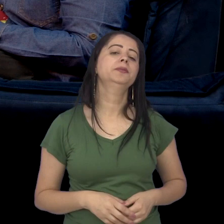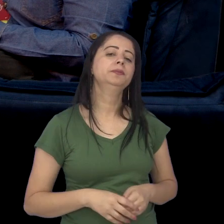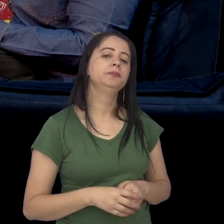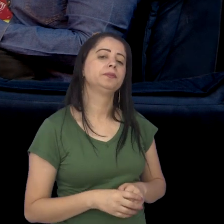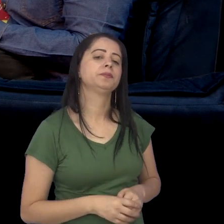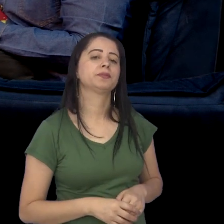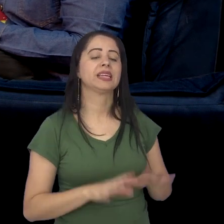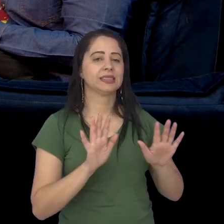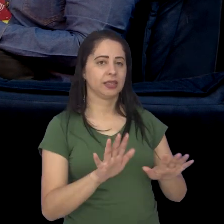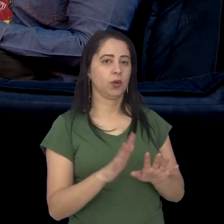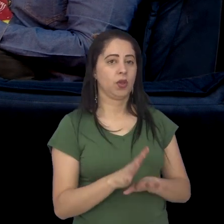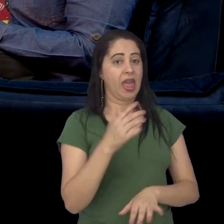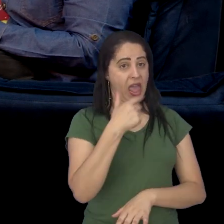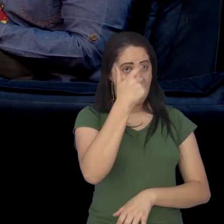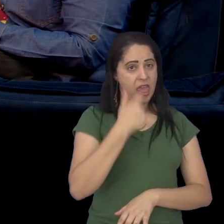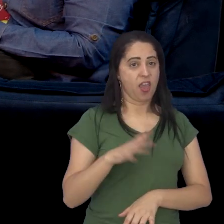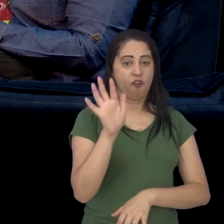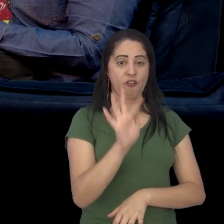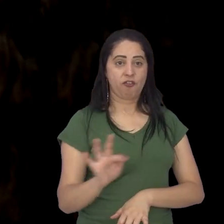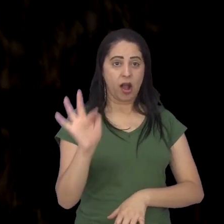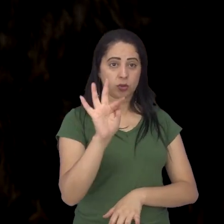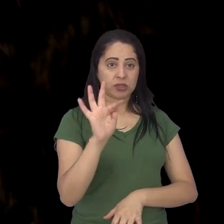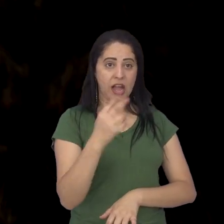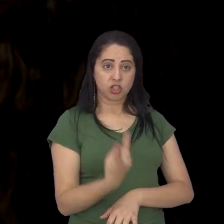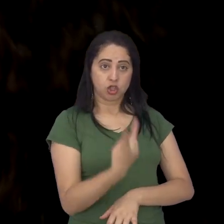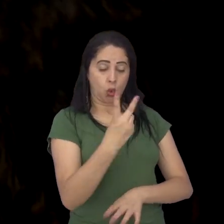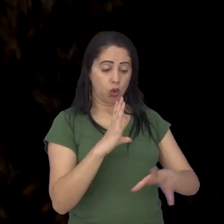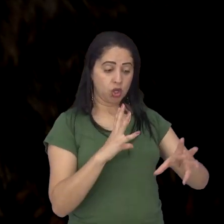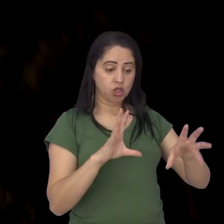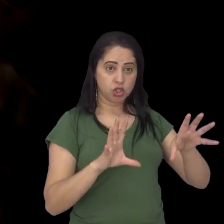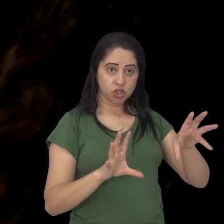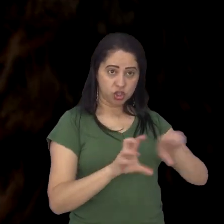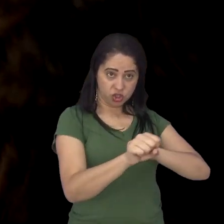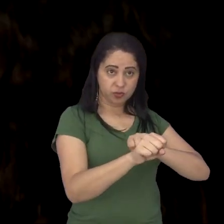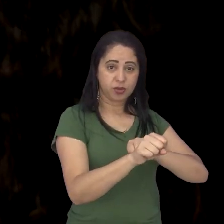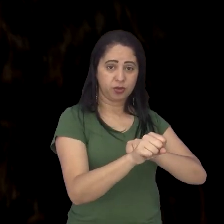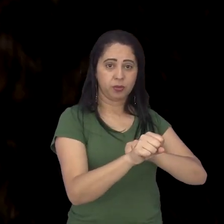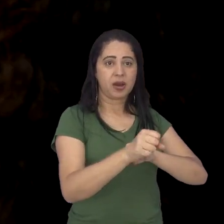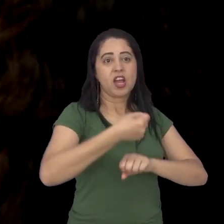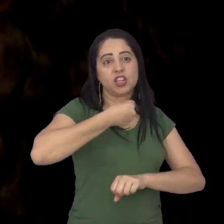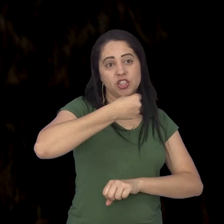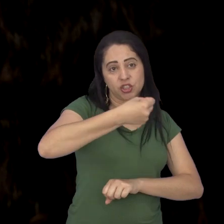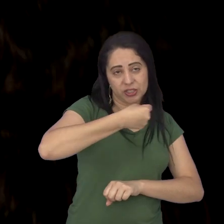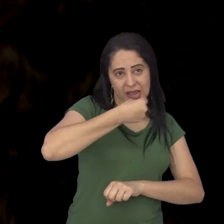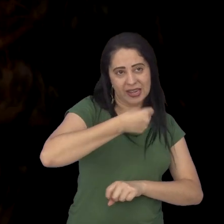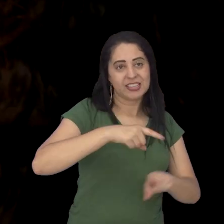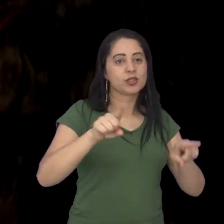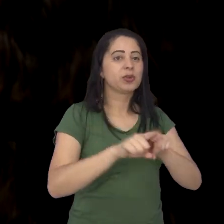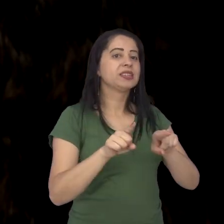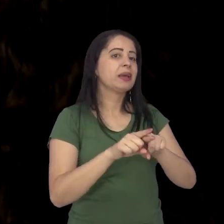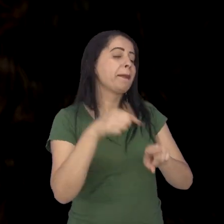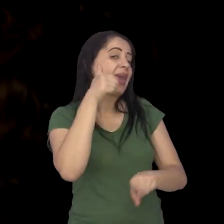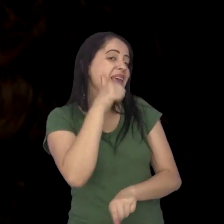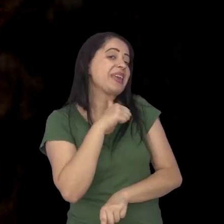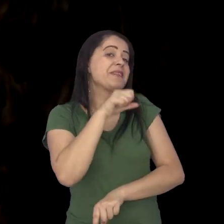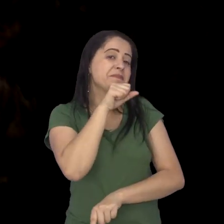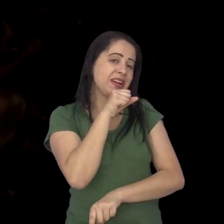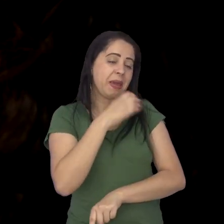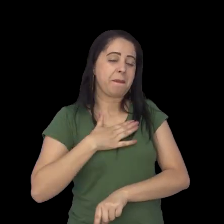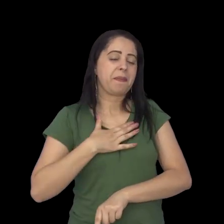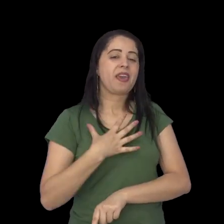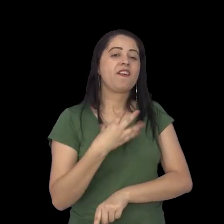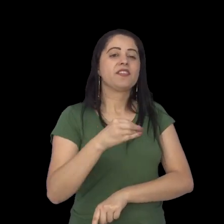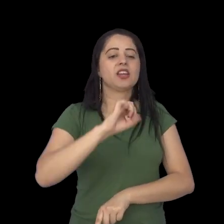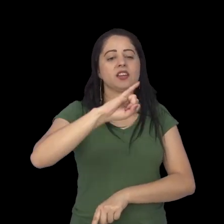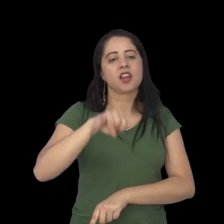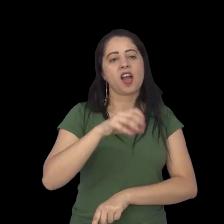Eu saí da faculdade com 2 diplomas, o diploma de jornalismo e o diploma de mãe. Mãe da Jade, que hoje está